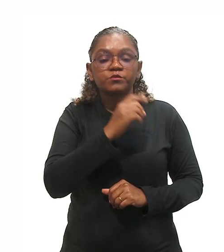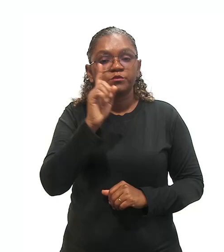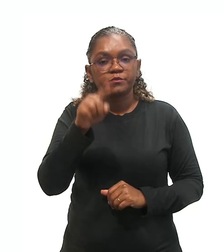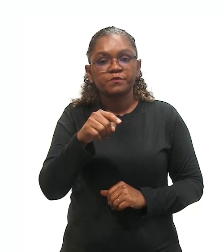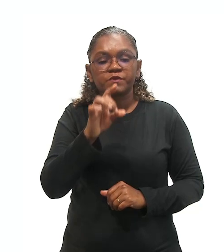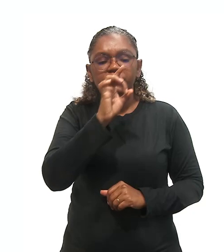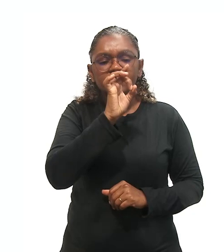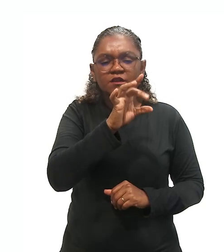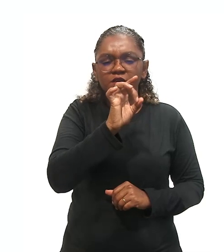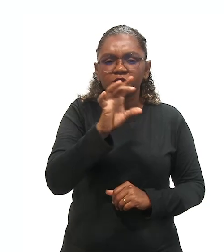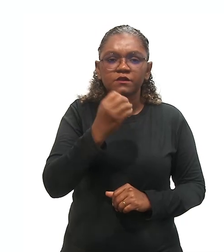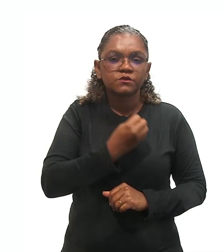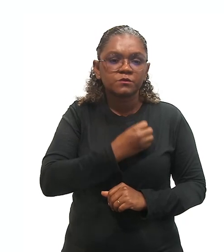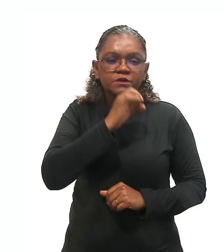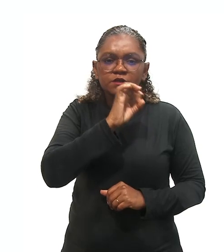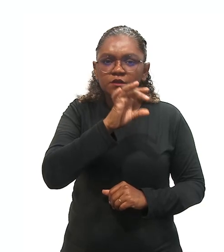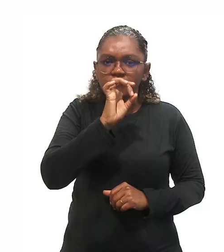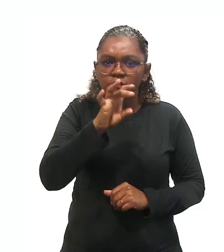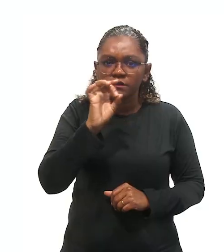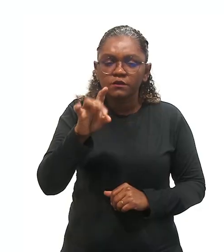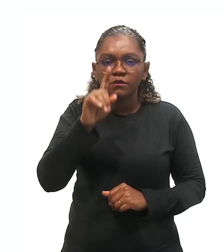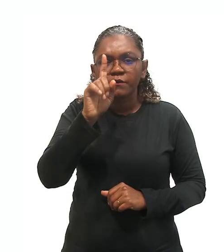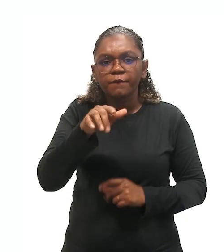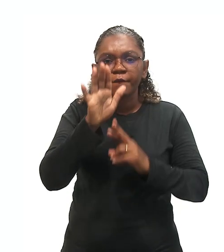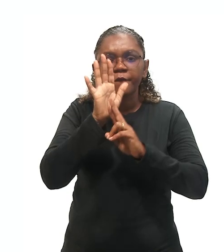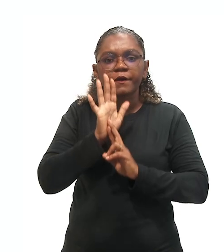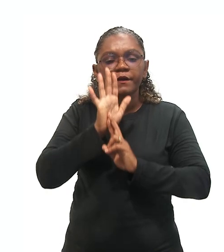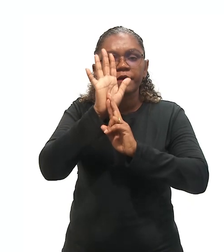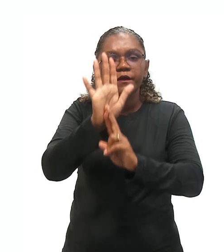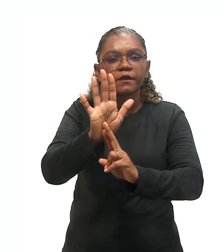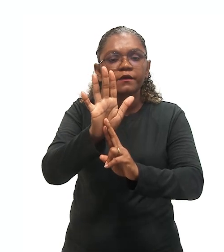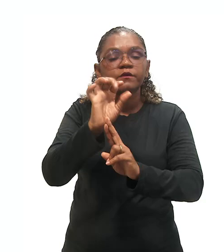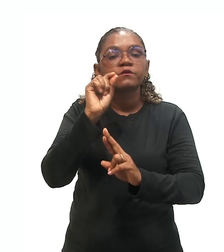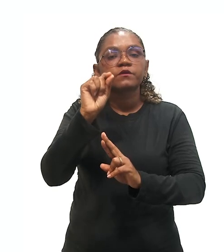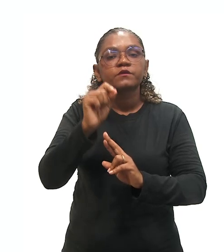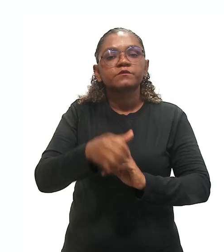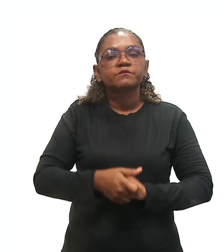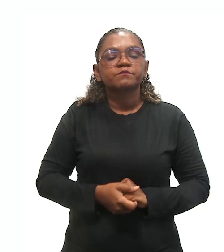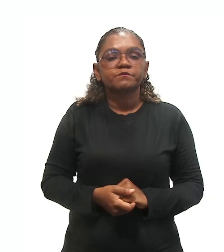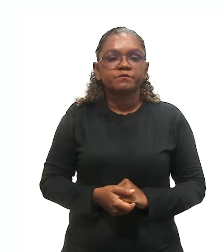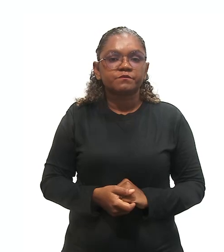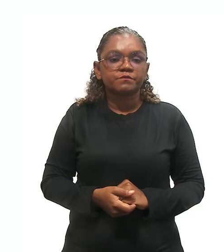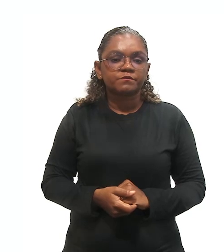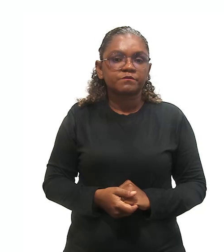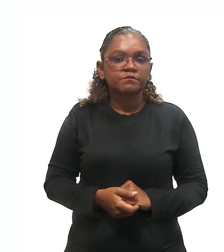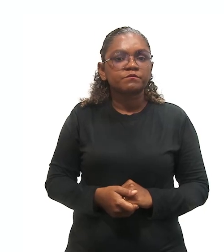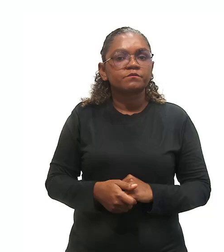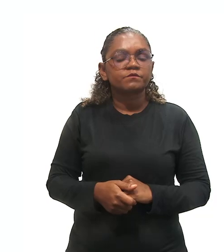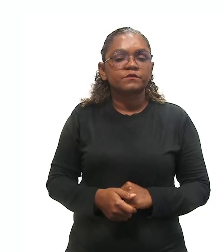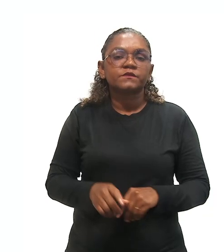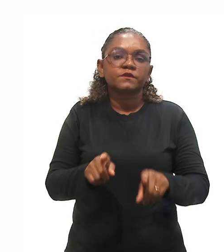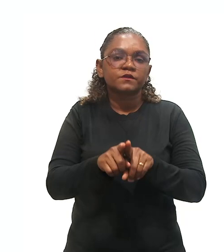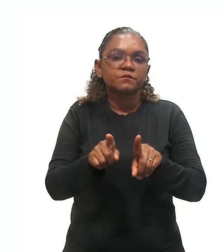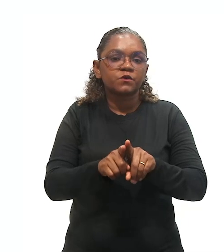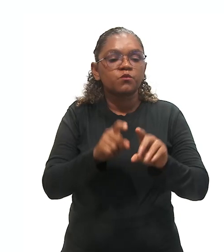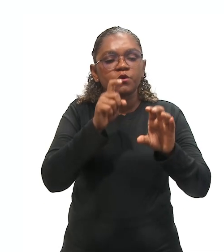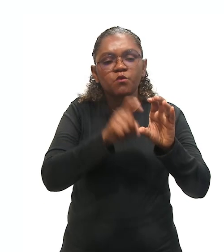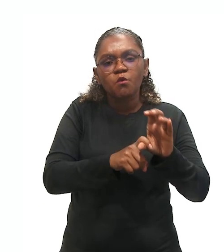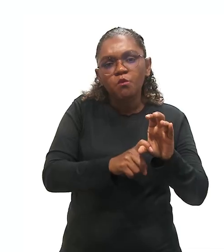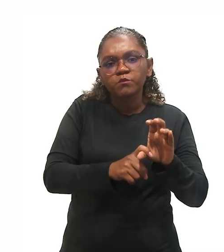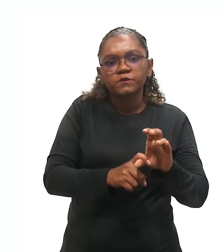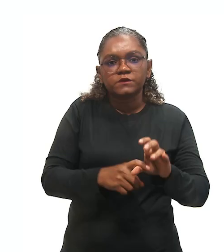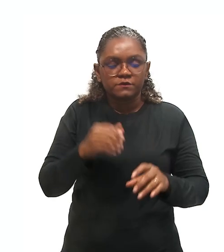que cada númerozinho daquele vai representar algo, vai representar uma